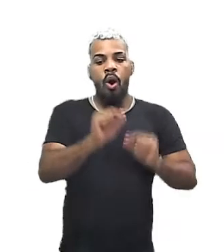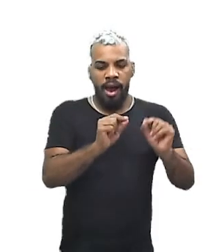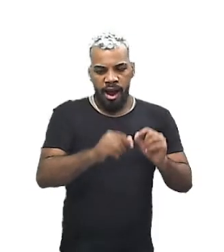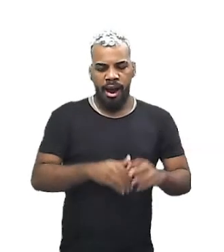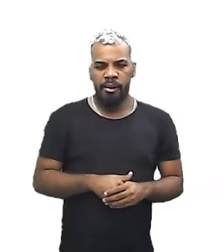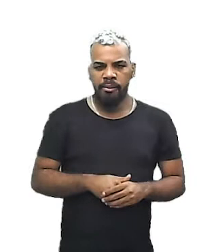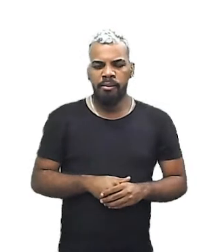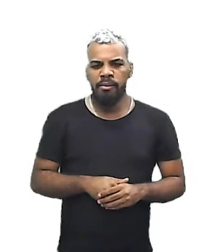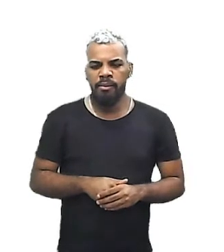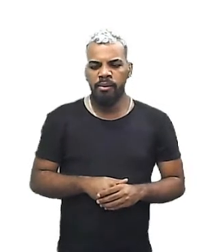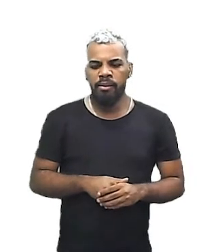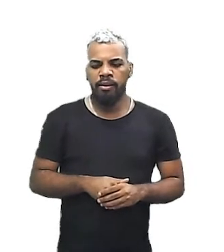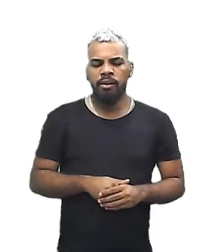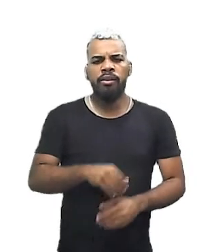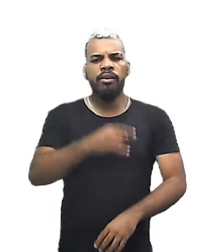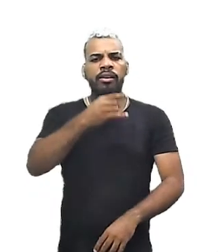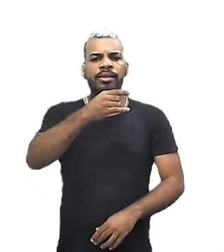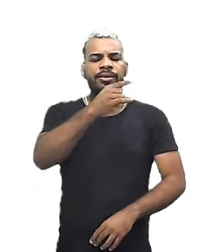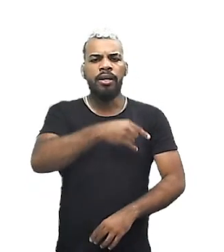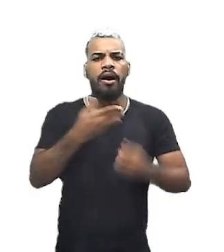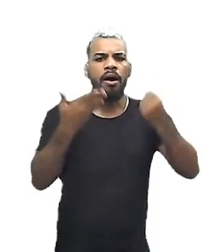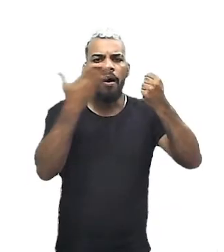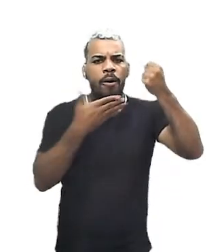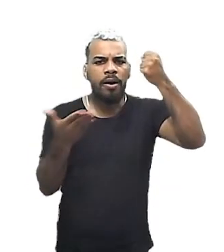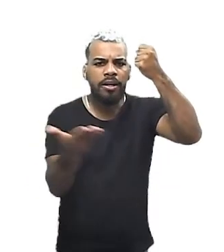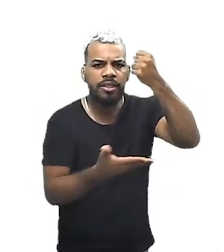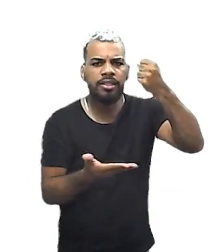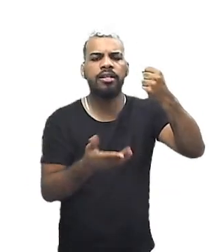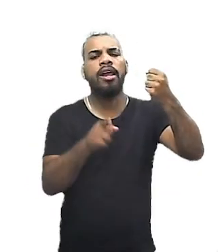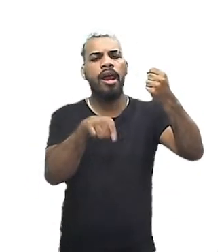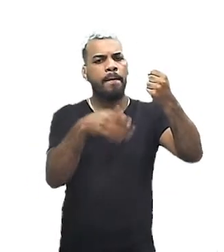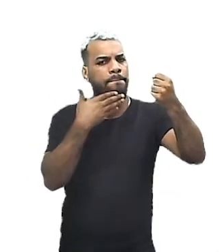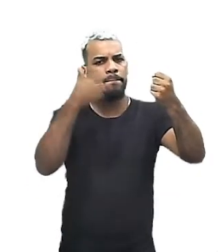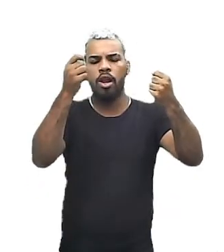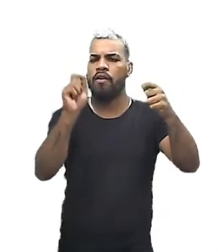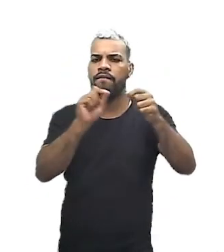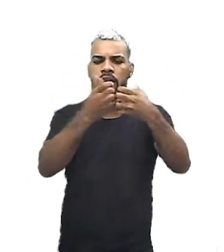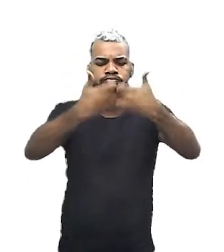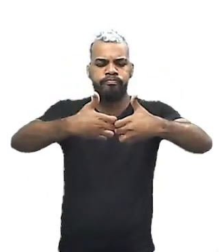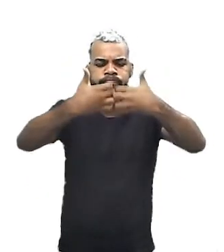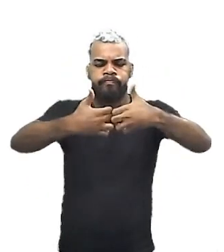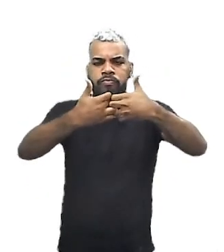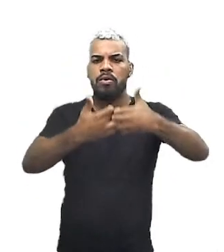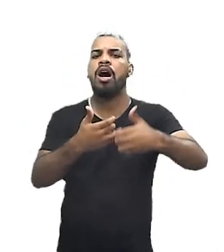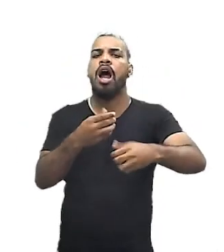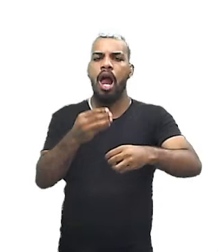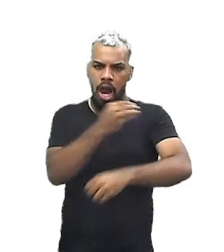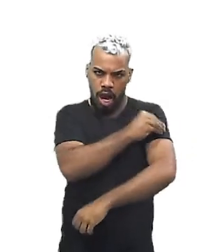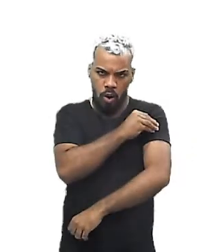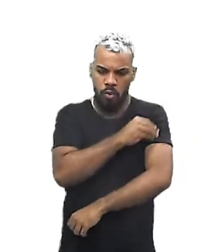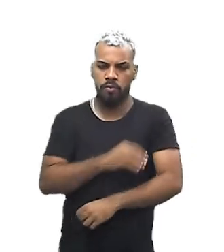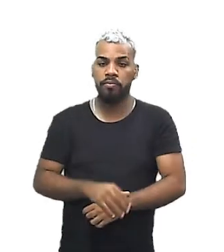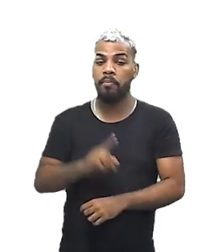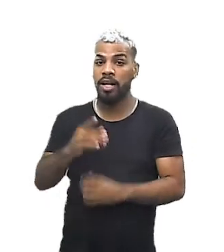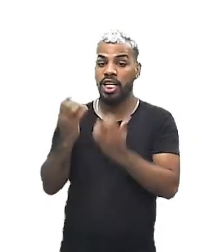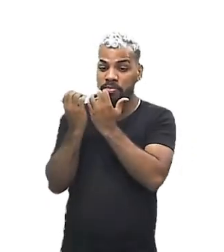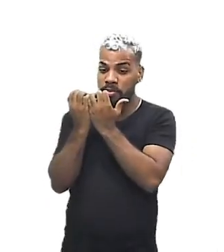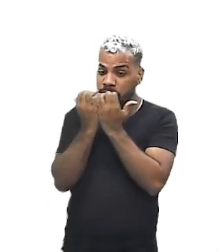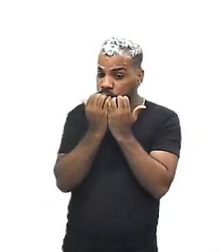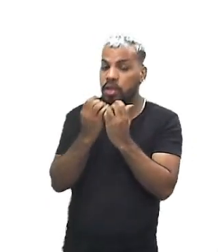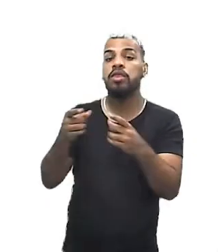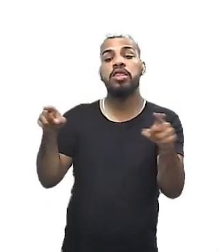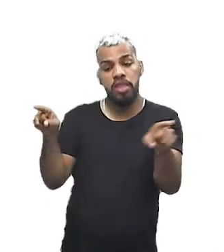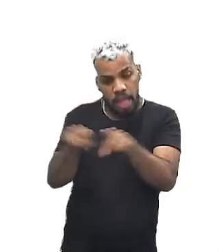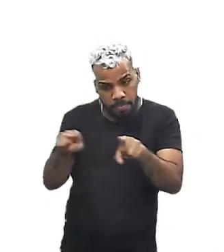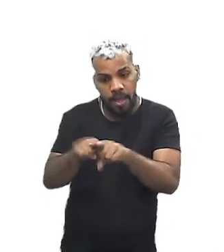a cama é hoje é a melhor opção para produzir algo mas o milho e sobretudo a mandioca também